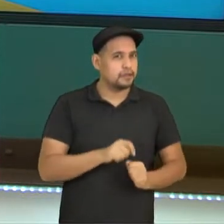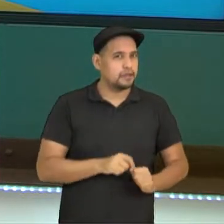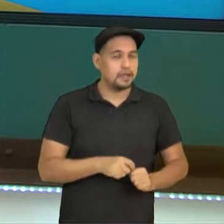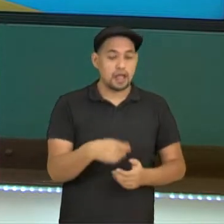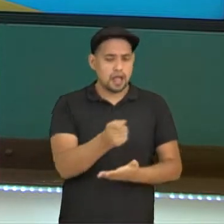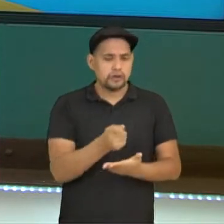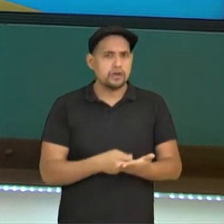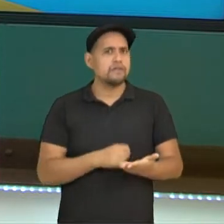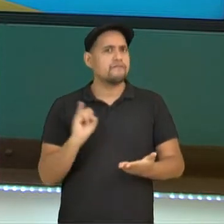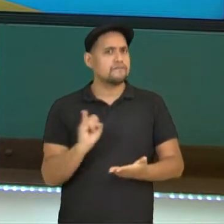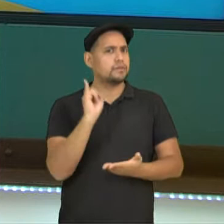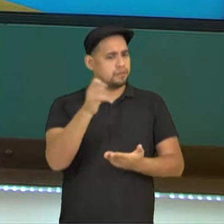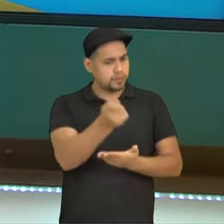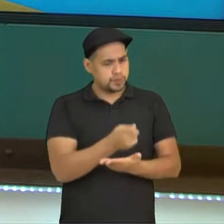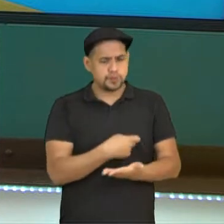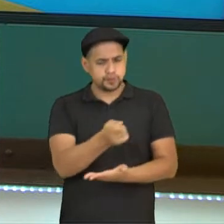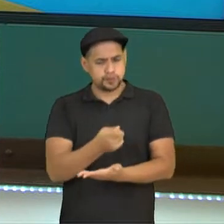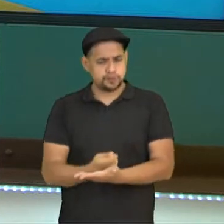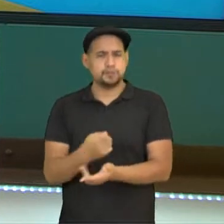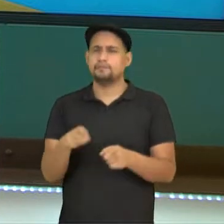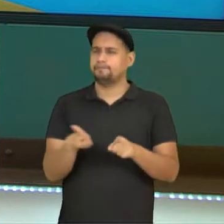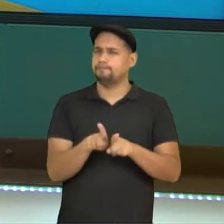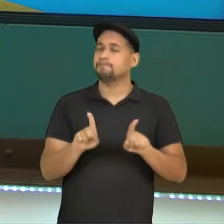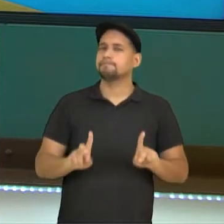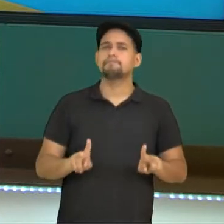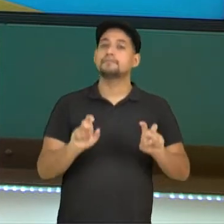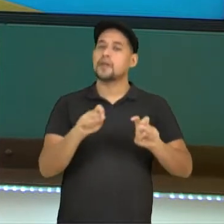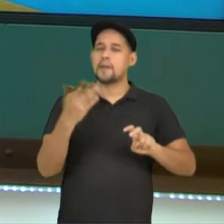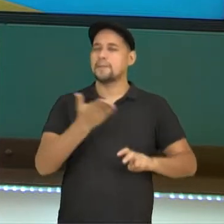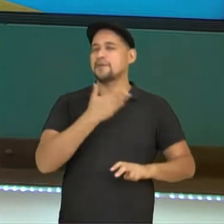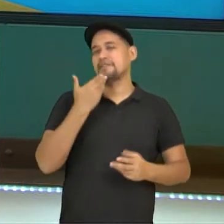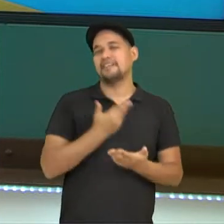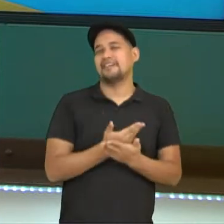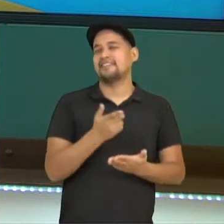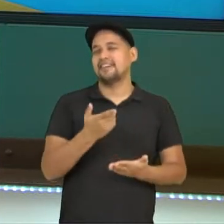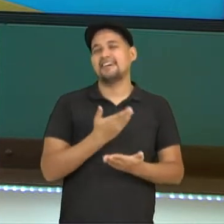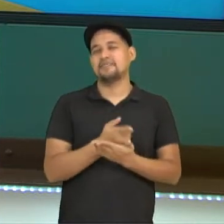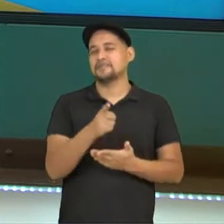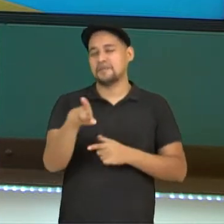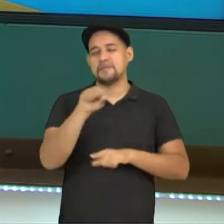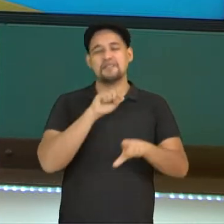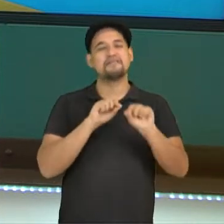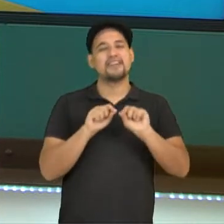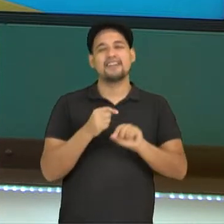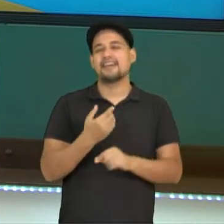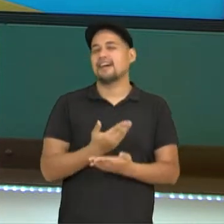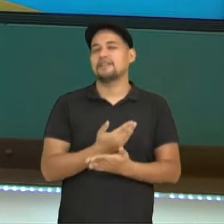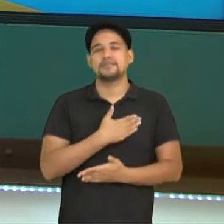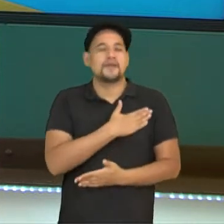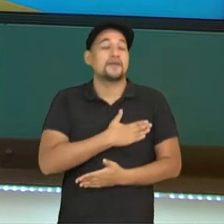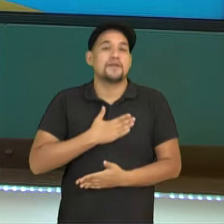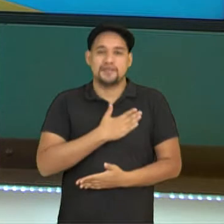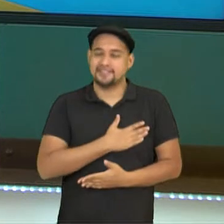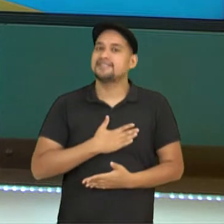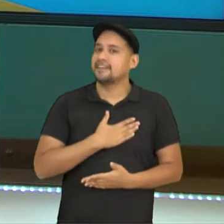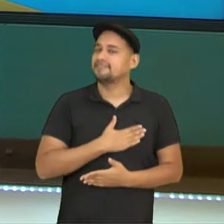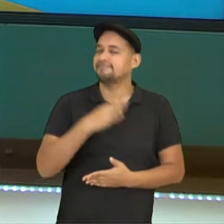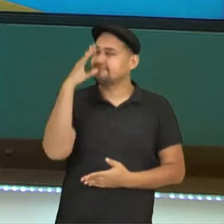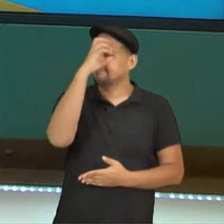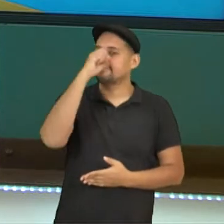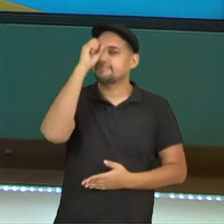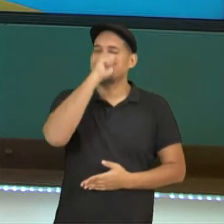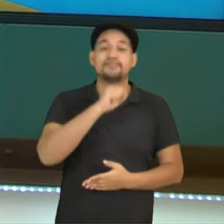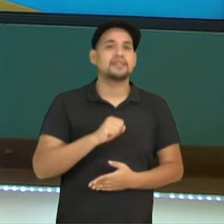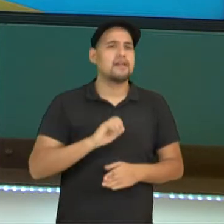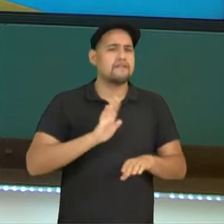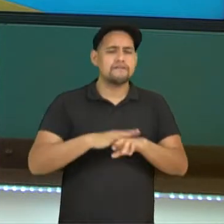Anote informações importantes desta que é a melhor aula, a aula que você prefere, a aula que você gosta de aprender.